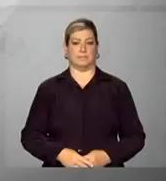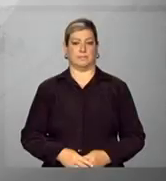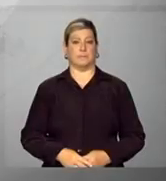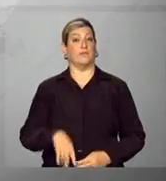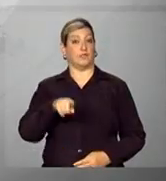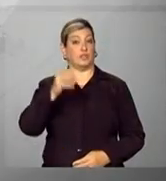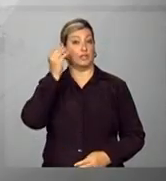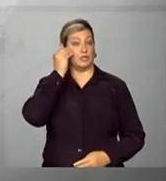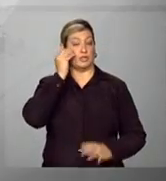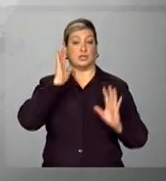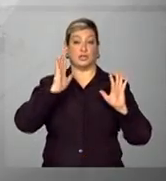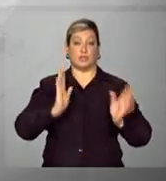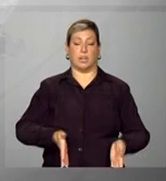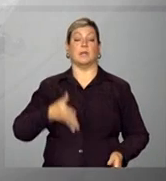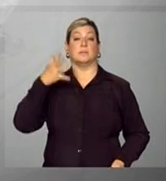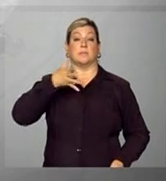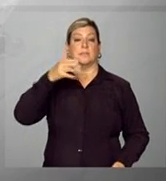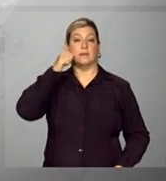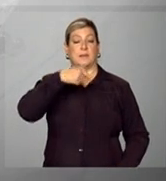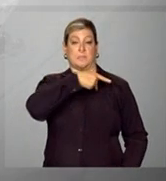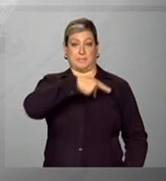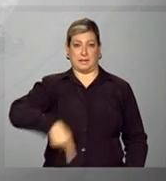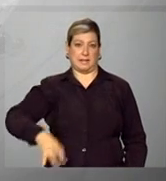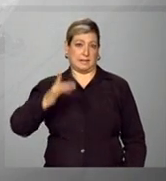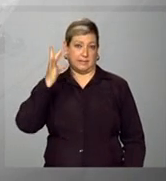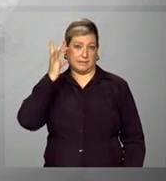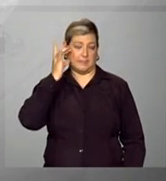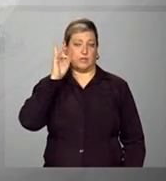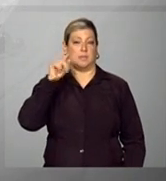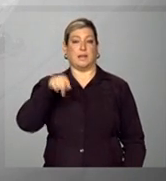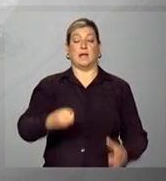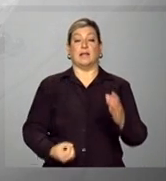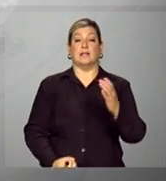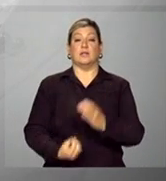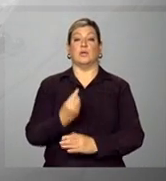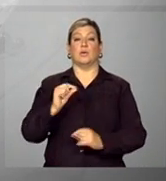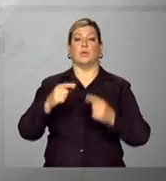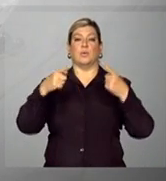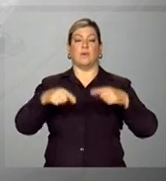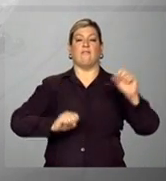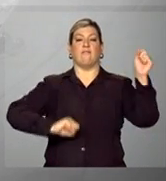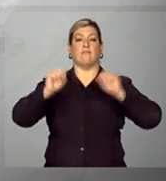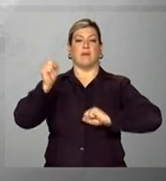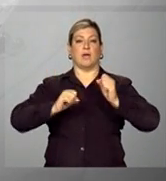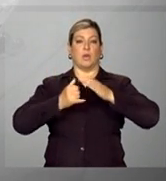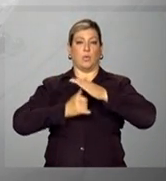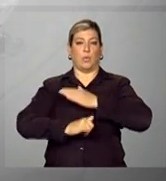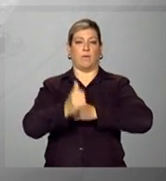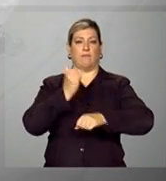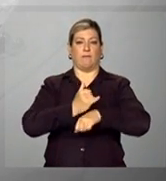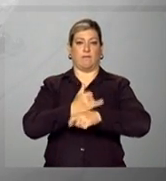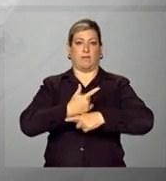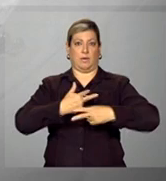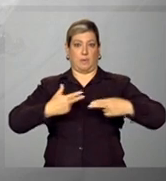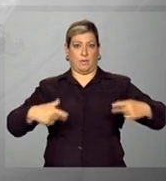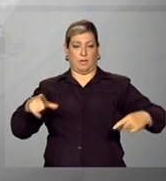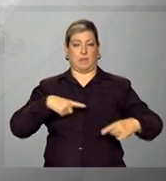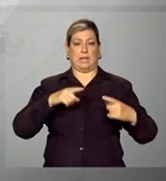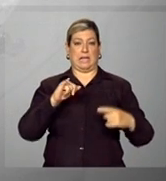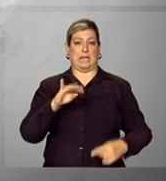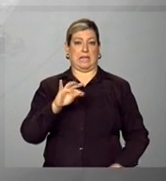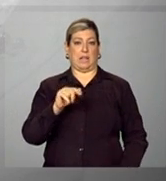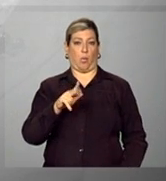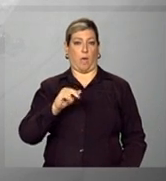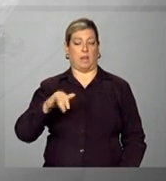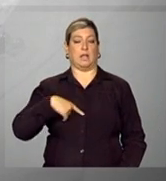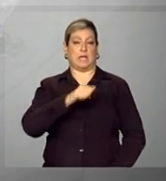Você assistiu ao discurso da presidenta Dilma Rousseff na inauguração da fábrica de estruturas metálicas em Itaguaí, no Rio